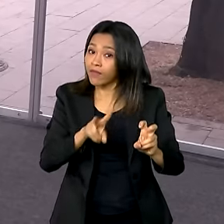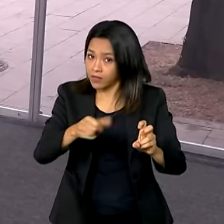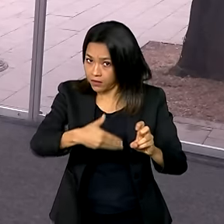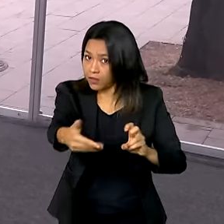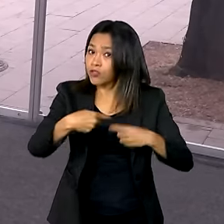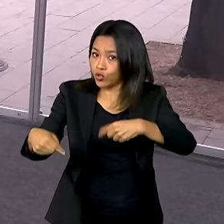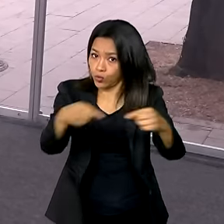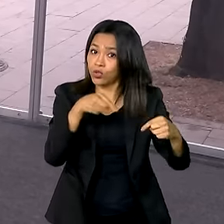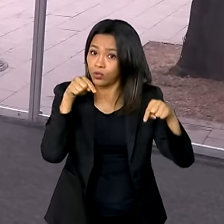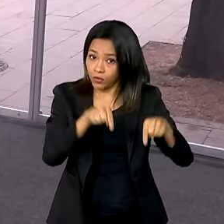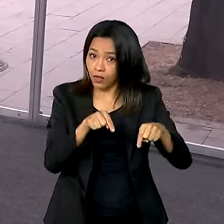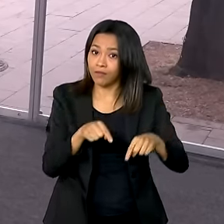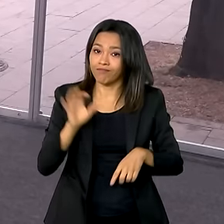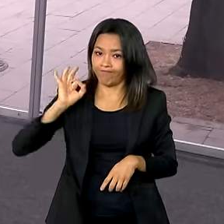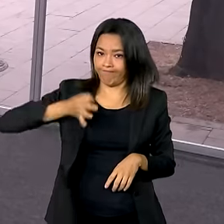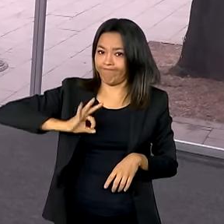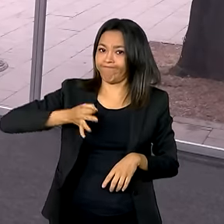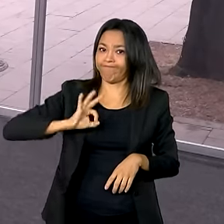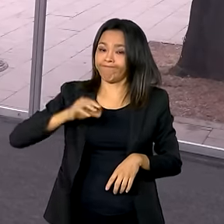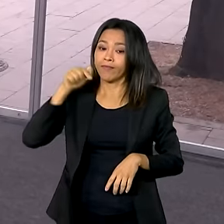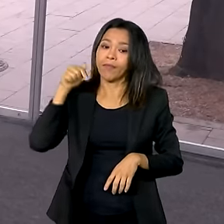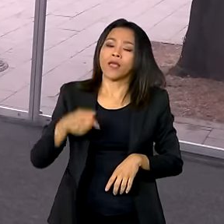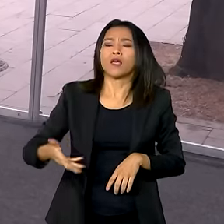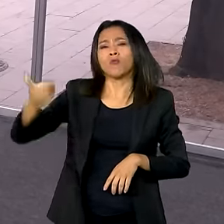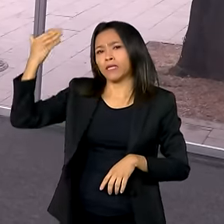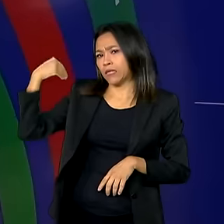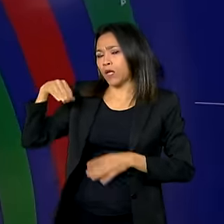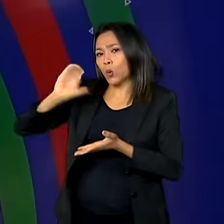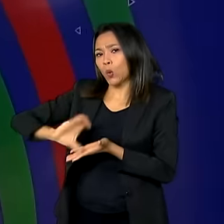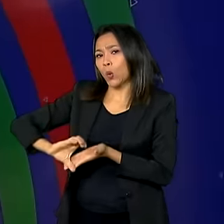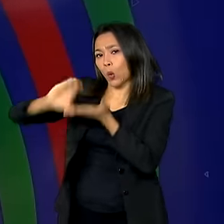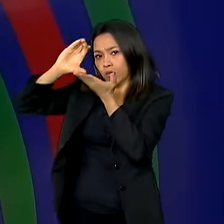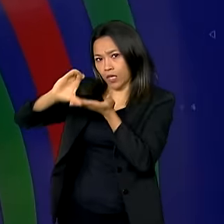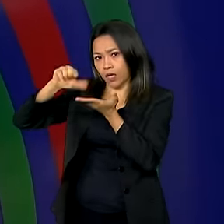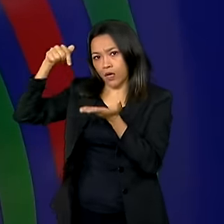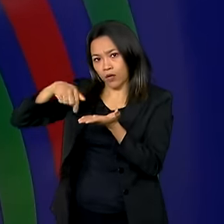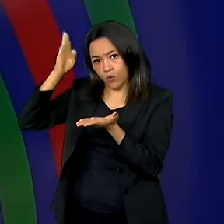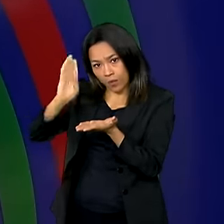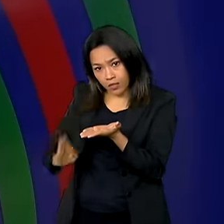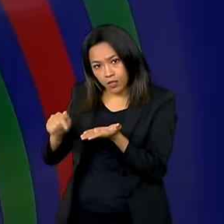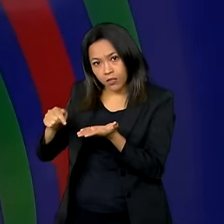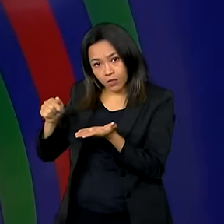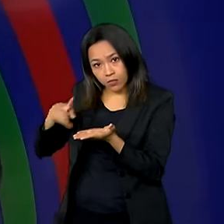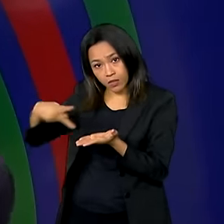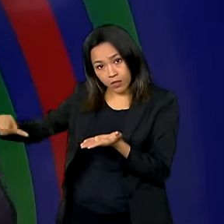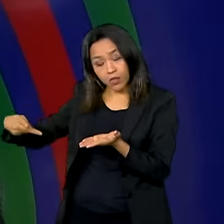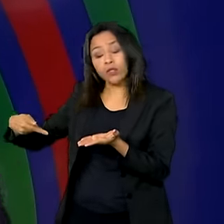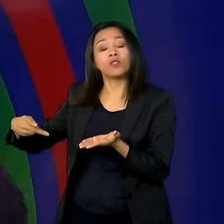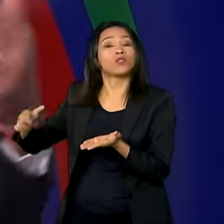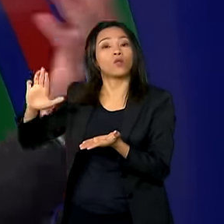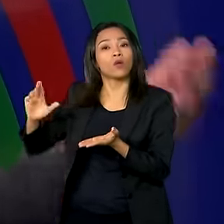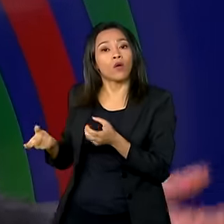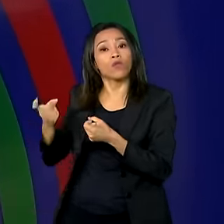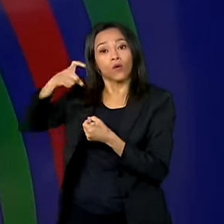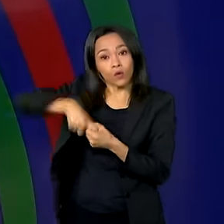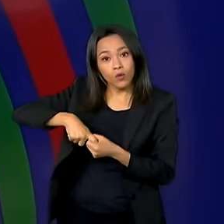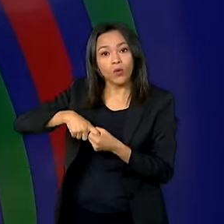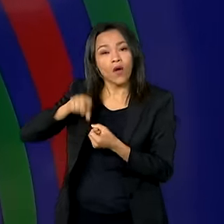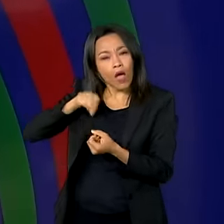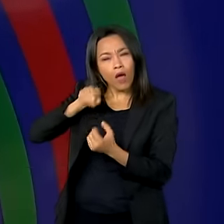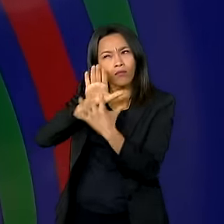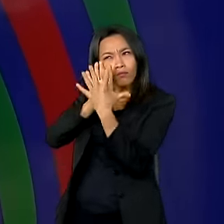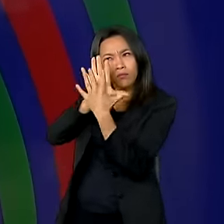né, ministro? Ah, com certeza. O Conselhão, quando o presidente Lula recriou o Conselhão aqui no Brasil, inclusive inspirado pelo Conselho